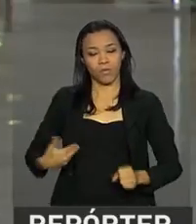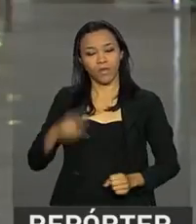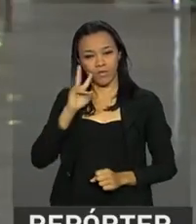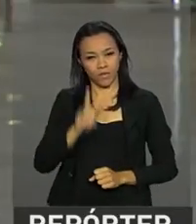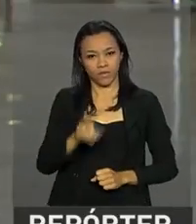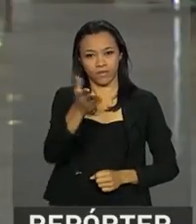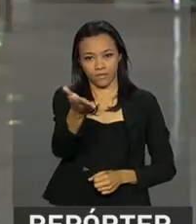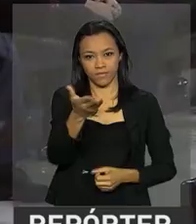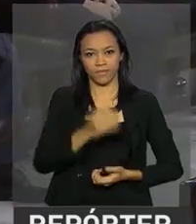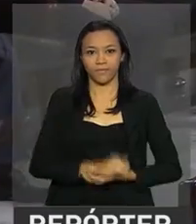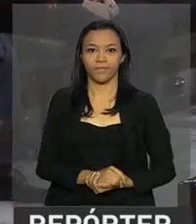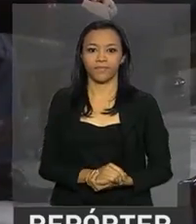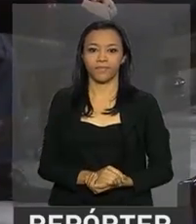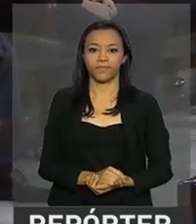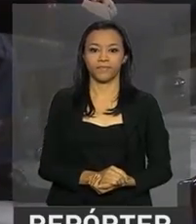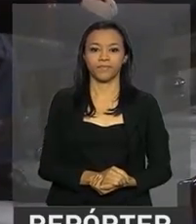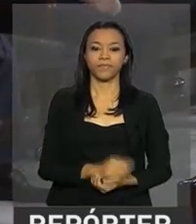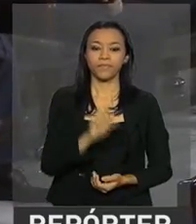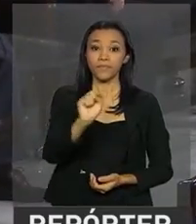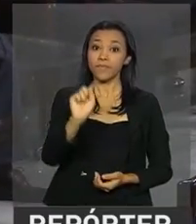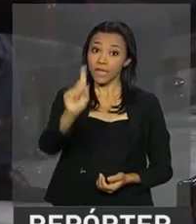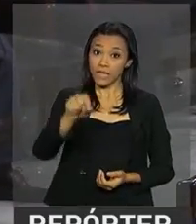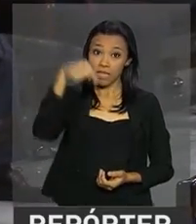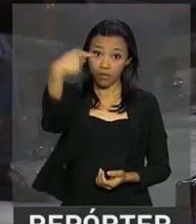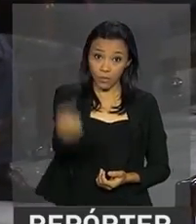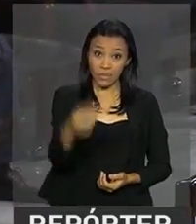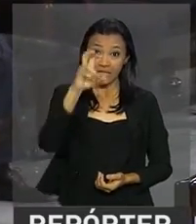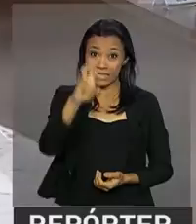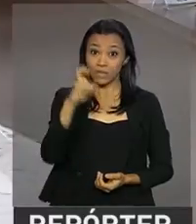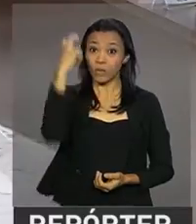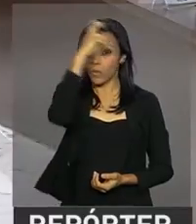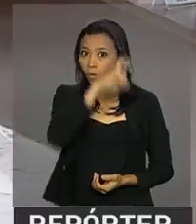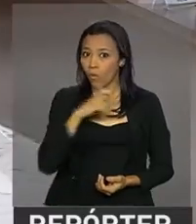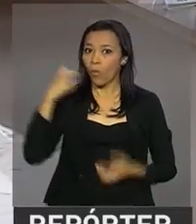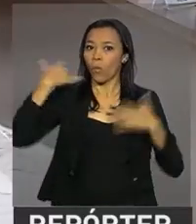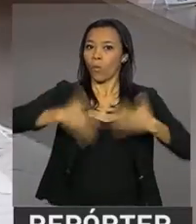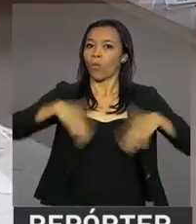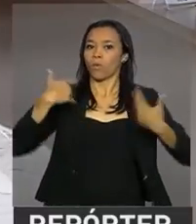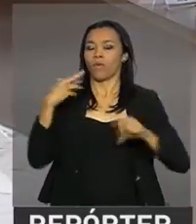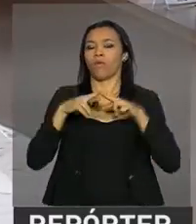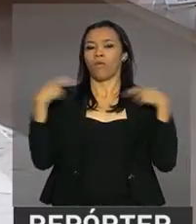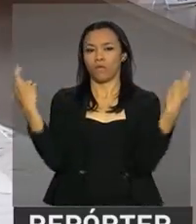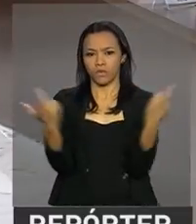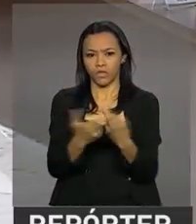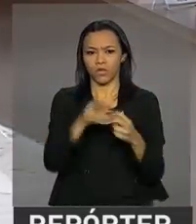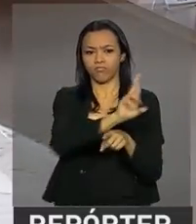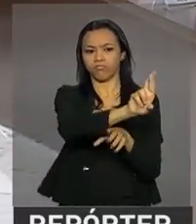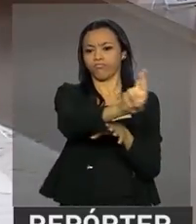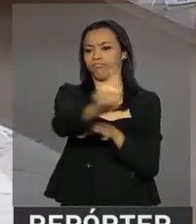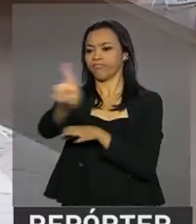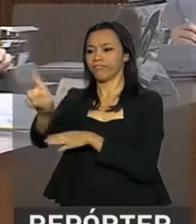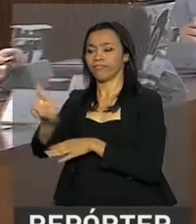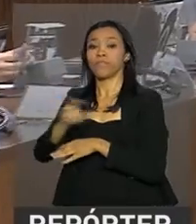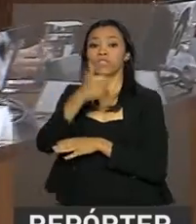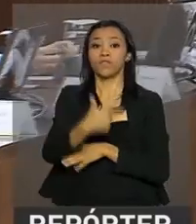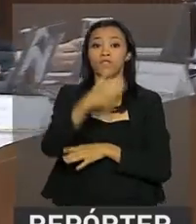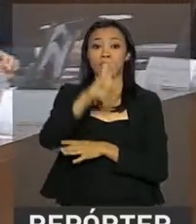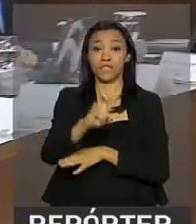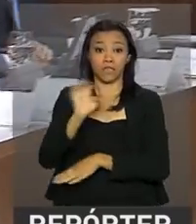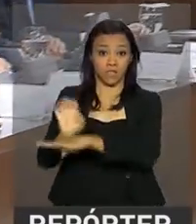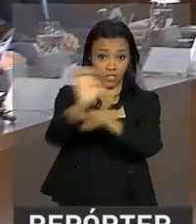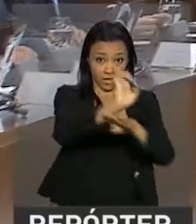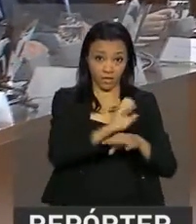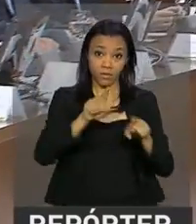Karen. Depois de quase 5 horas de reunião, governadores e representantes de 25 estados e o governo